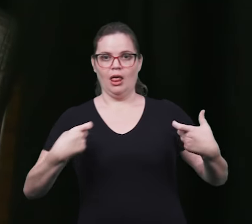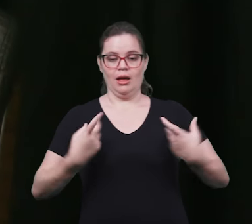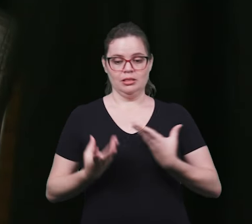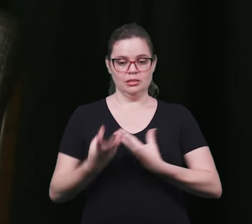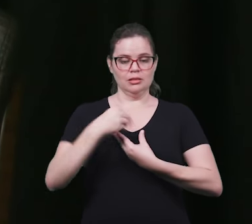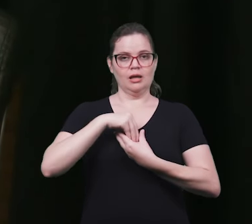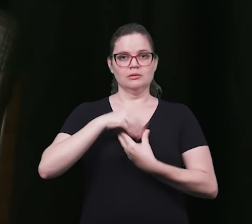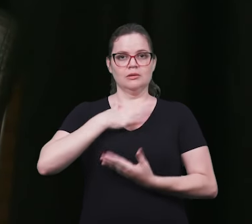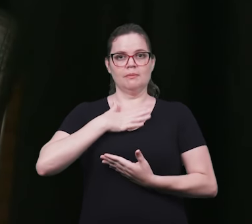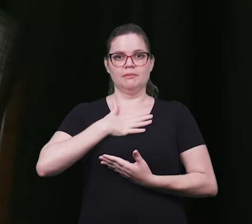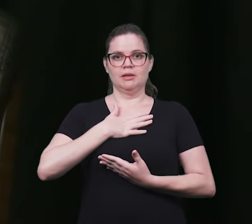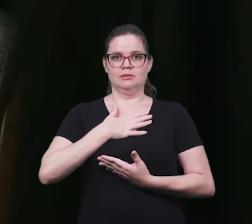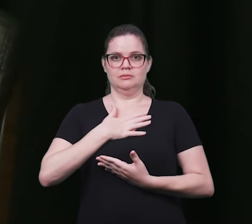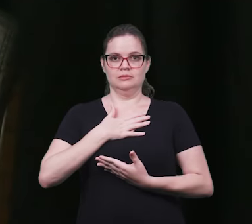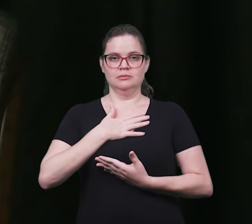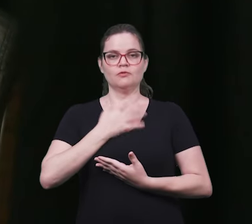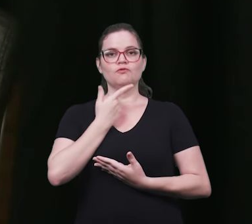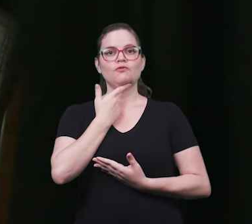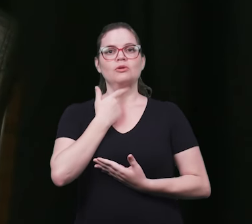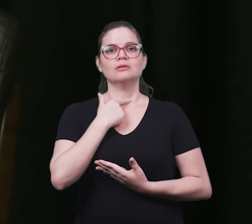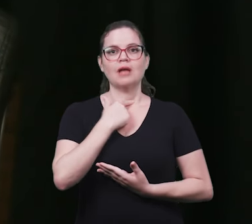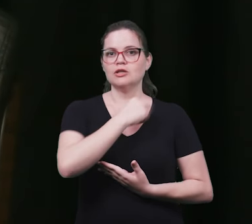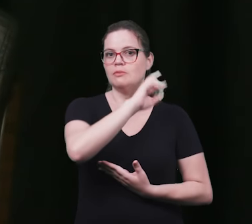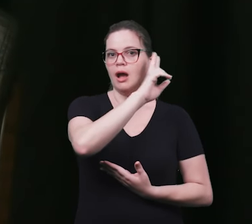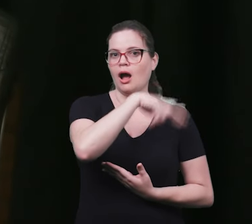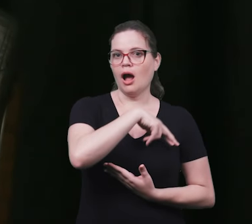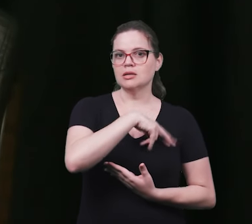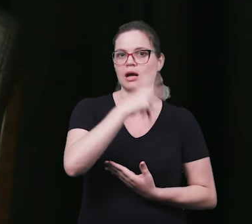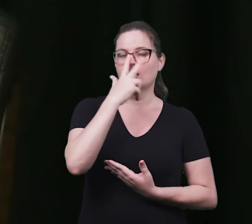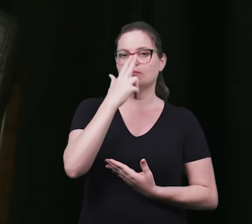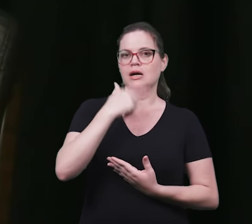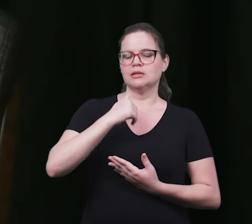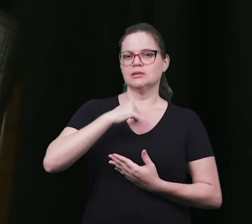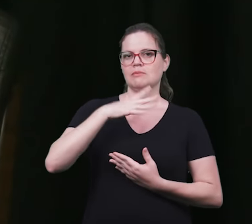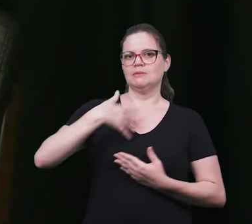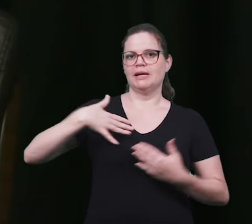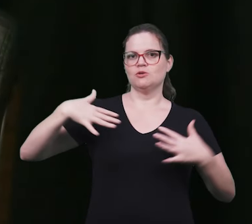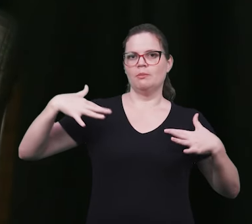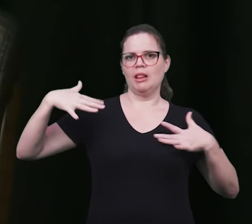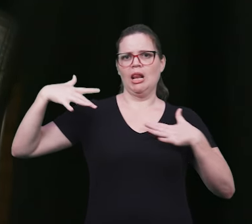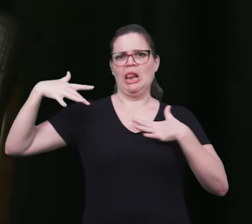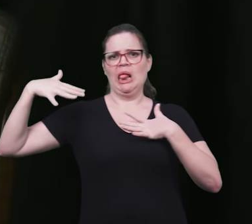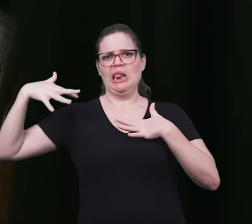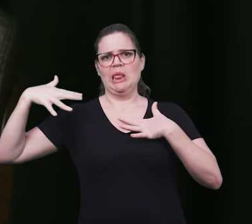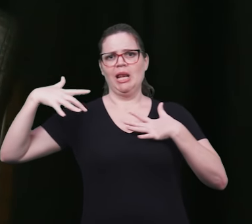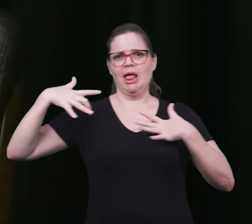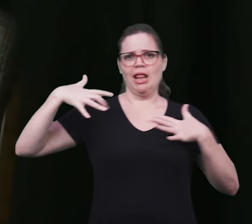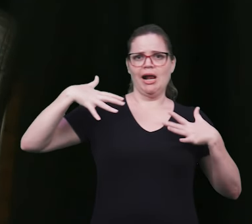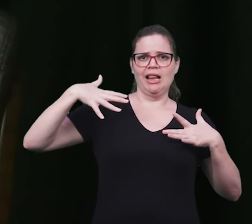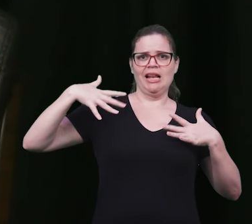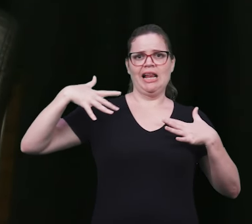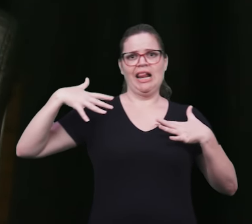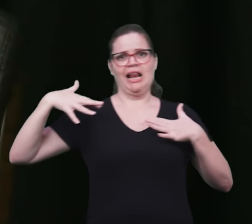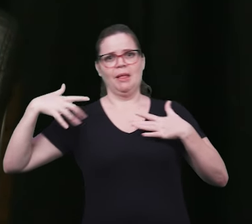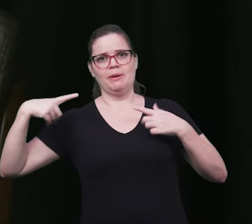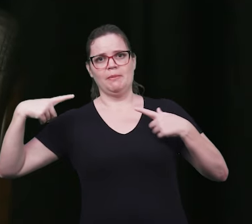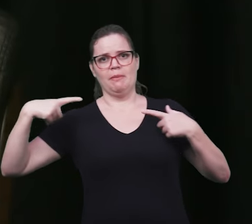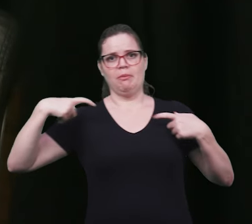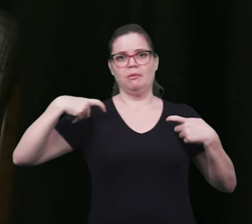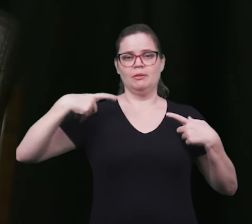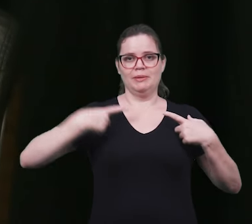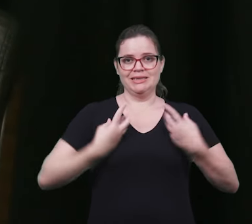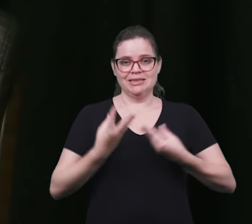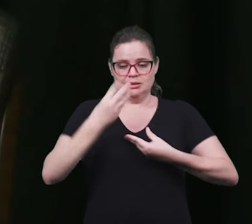interior, é nossa. Então, uma das maneiras, ou talvez a maneira